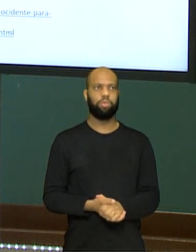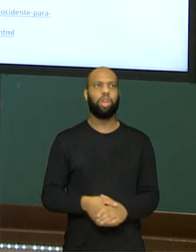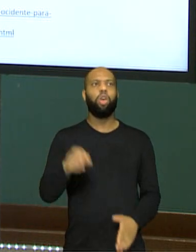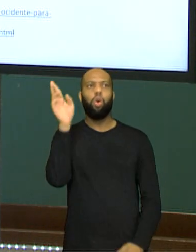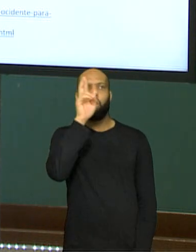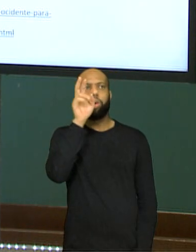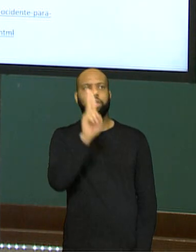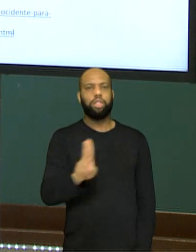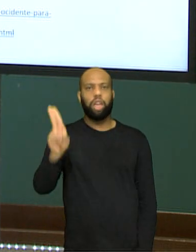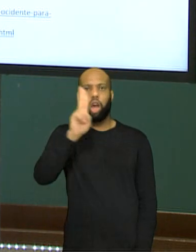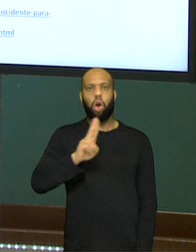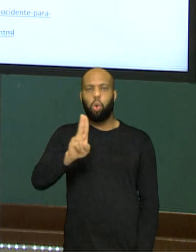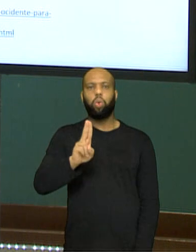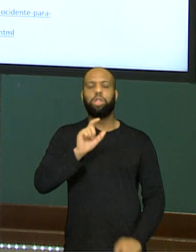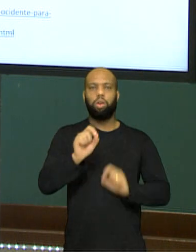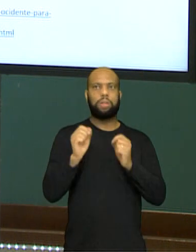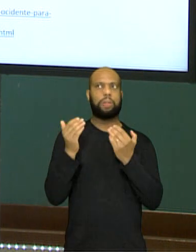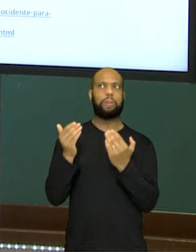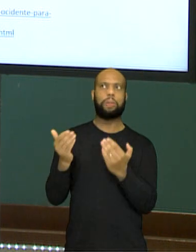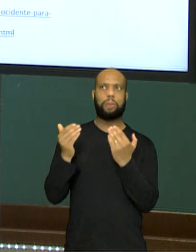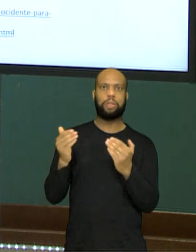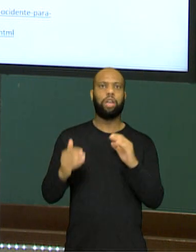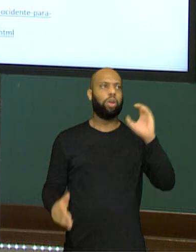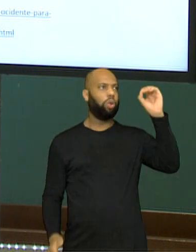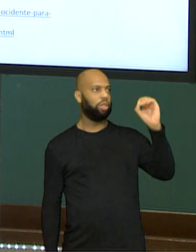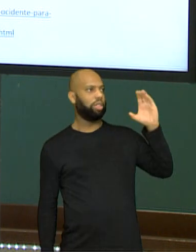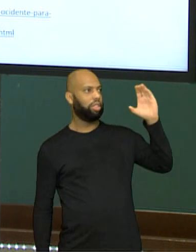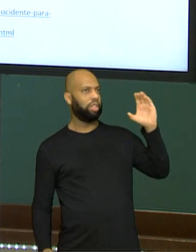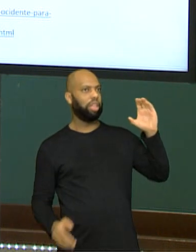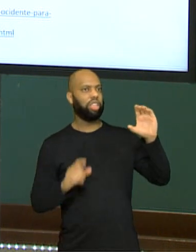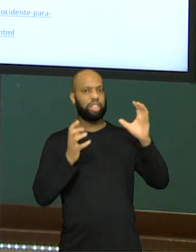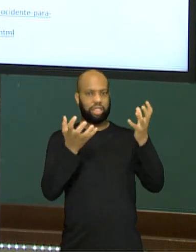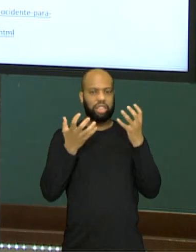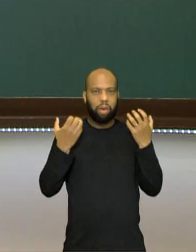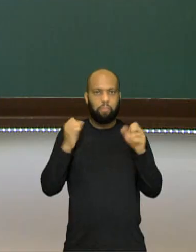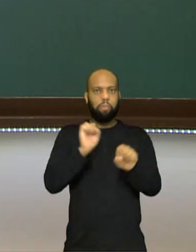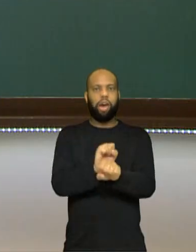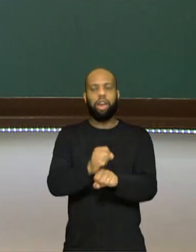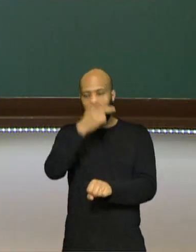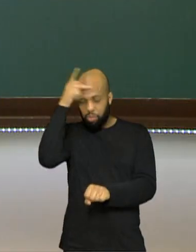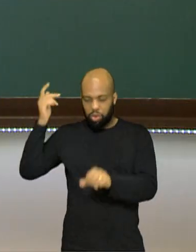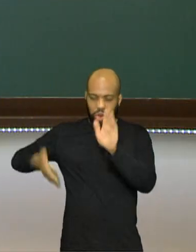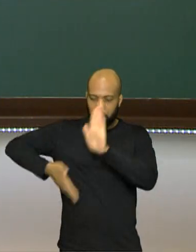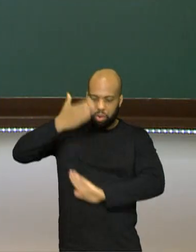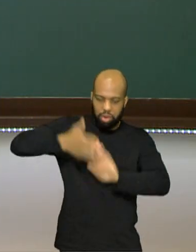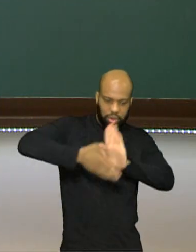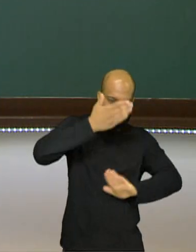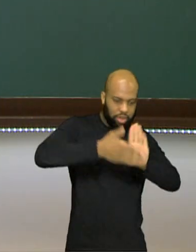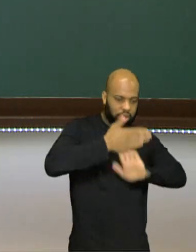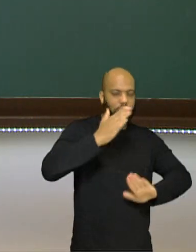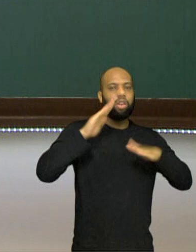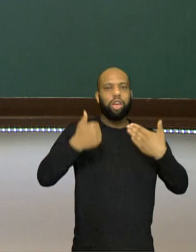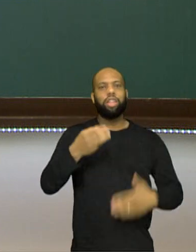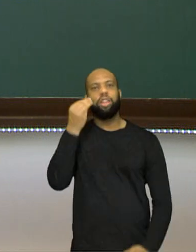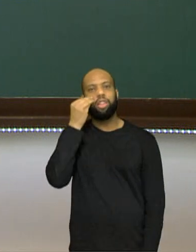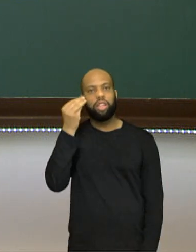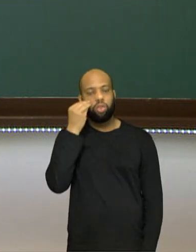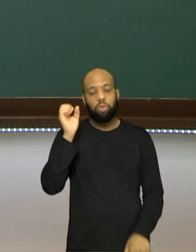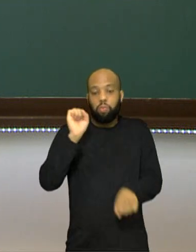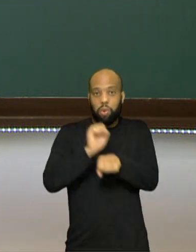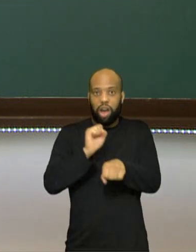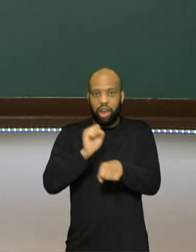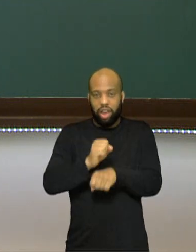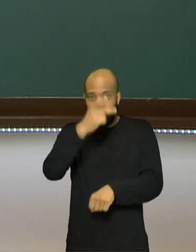Rússia usa tensão com o Ocidente para combater a fuga de cérebros. Uma tentativa de conter